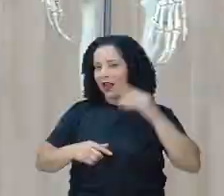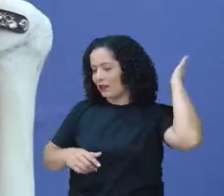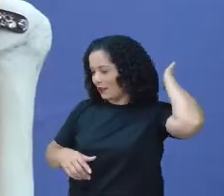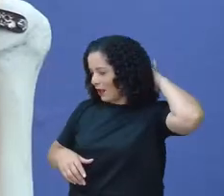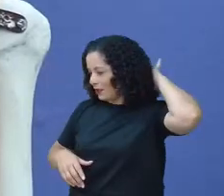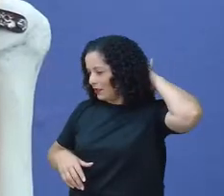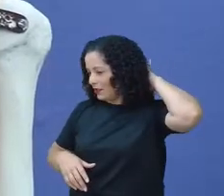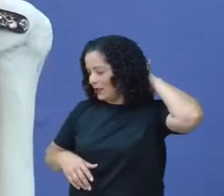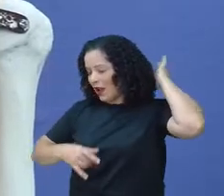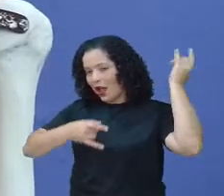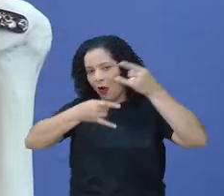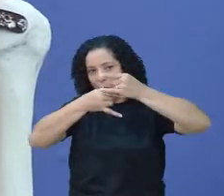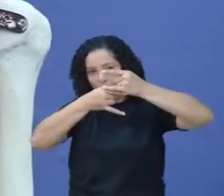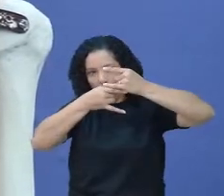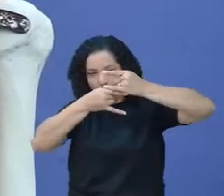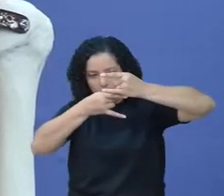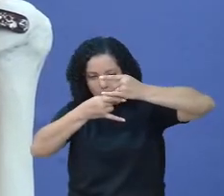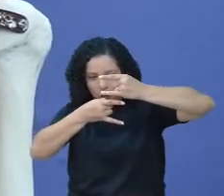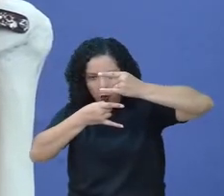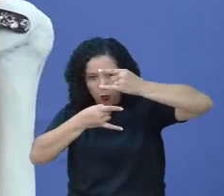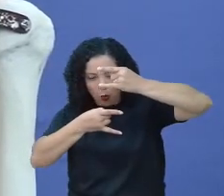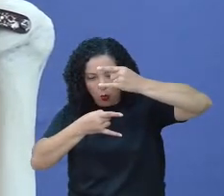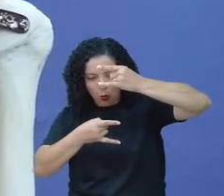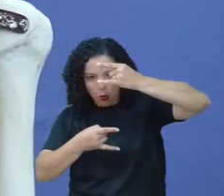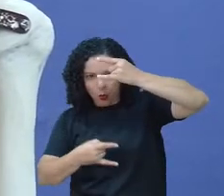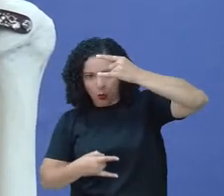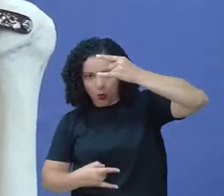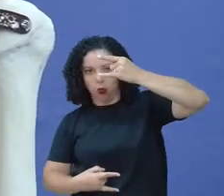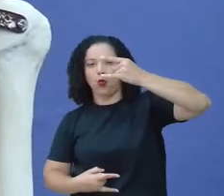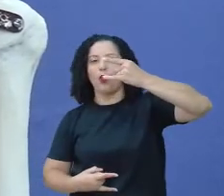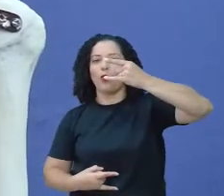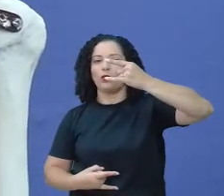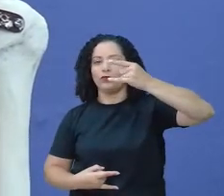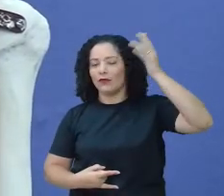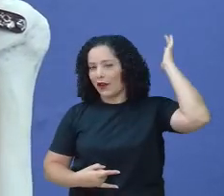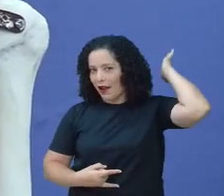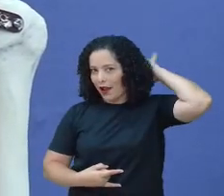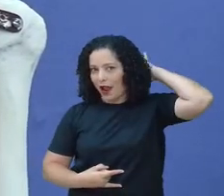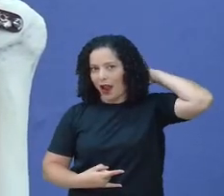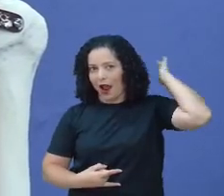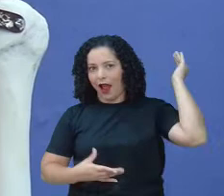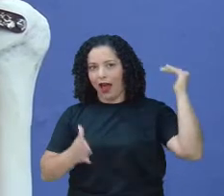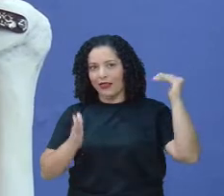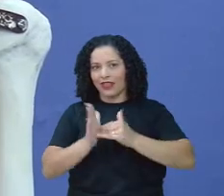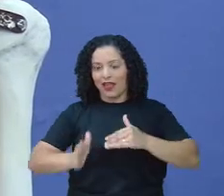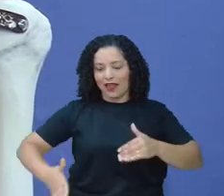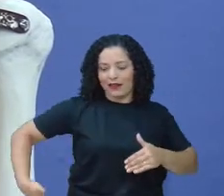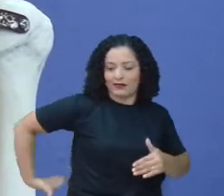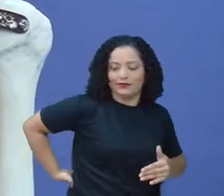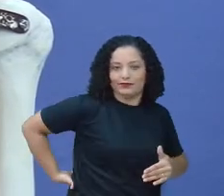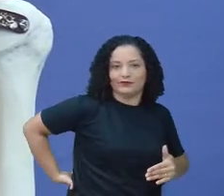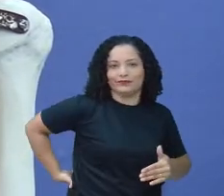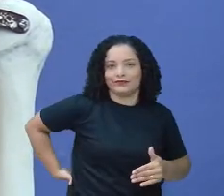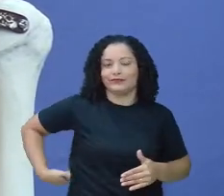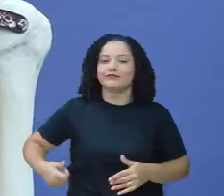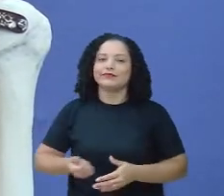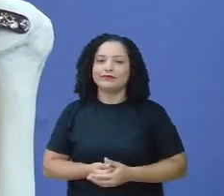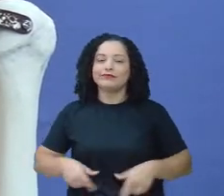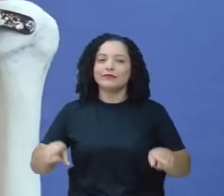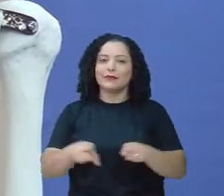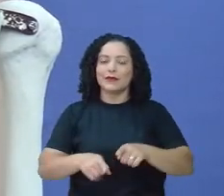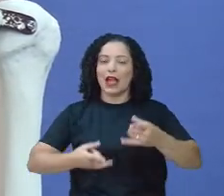algumas curiosidades. Vamos ver. A questão aí, ela vai dividir por parte, de acordo com a localização. A questão aí da